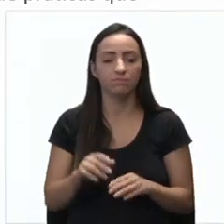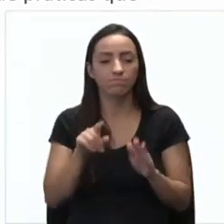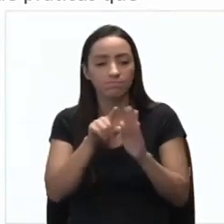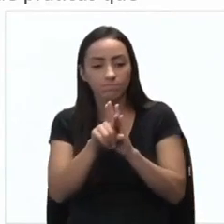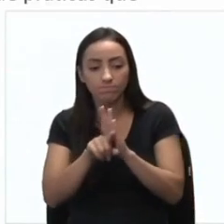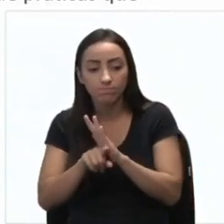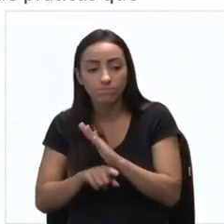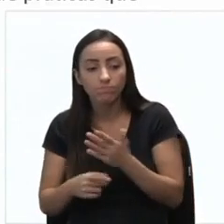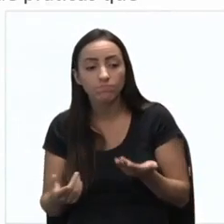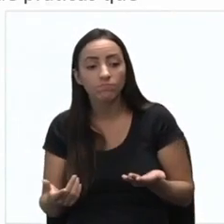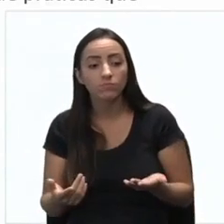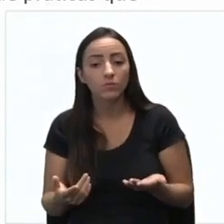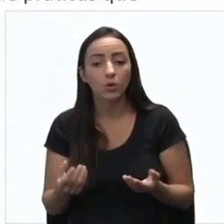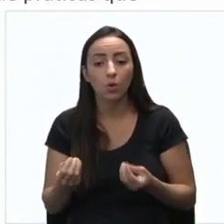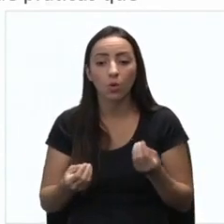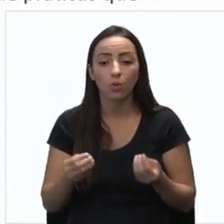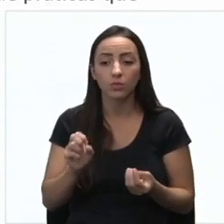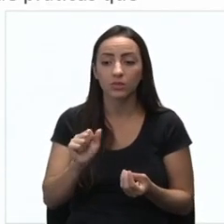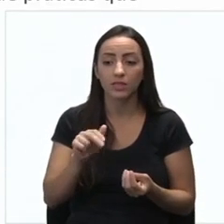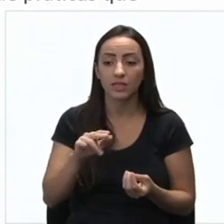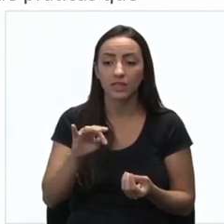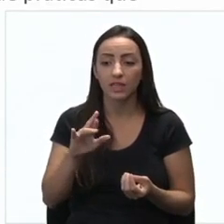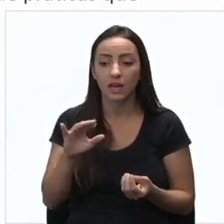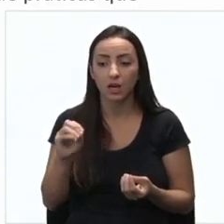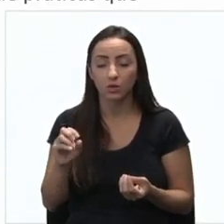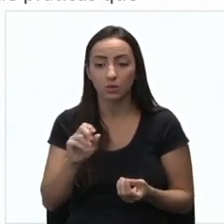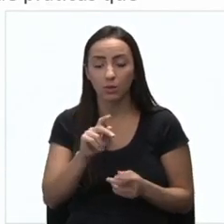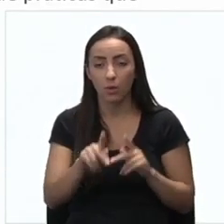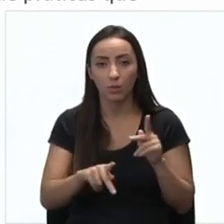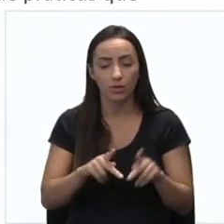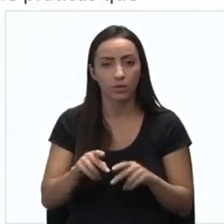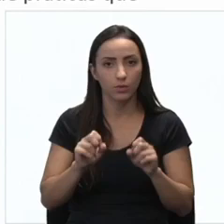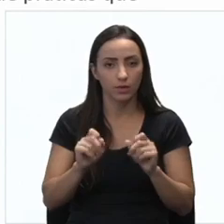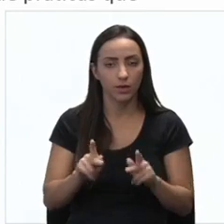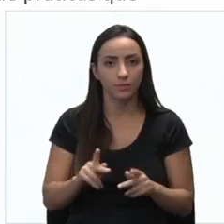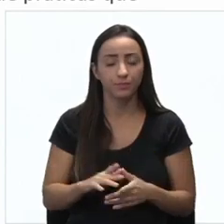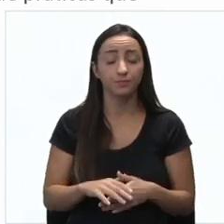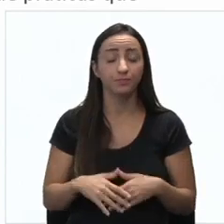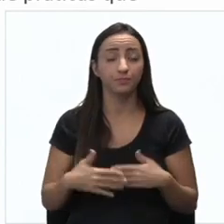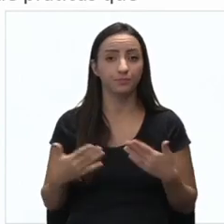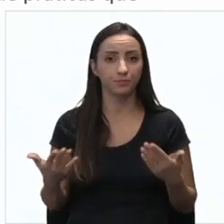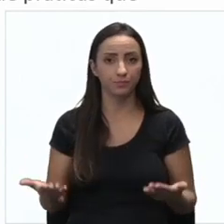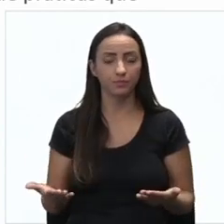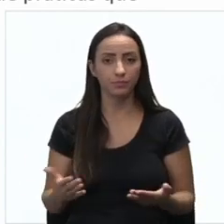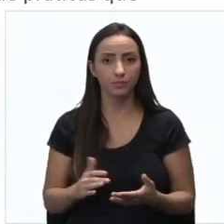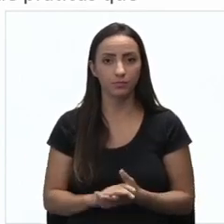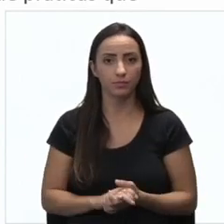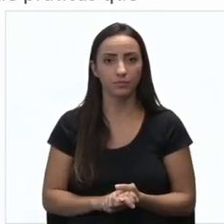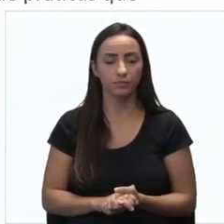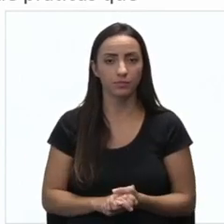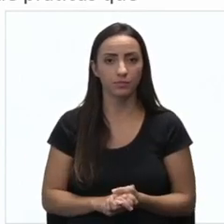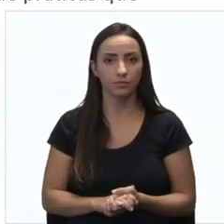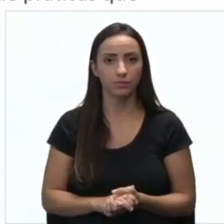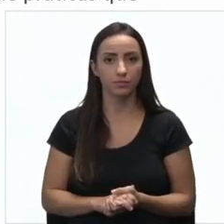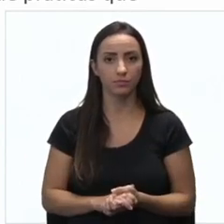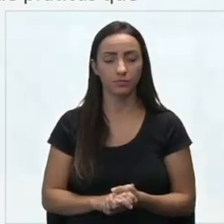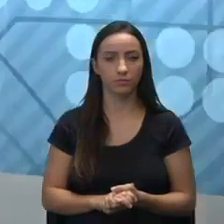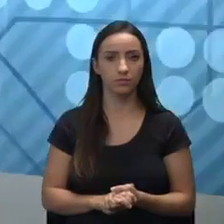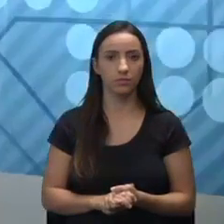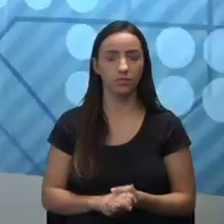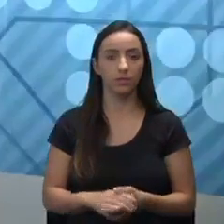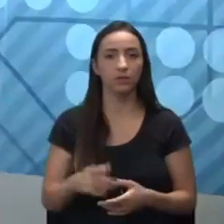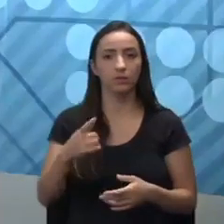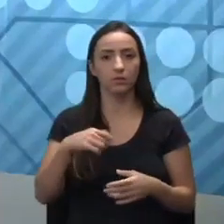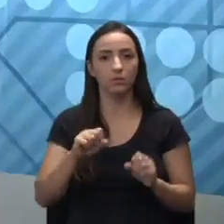investigar o estado sanitário aí da população, correto? Bem, então, com isso aí,